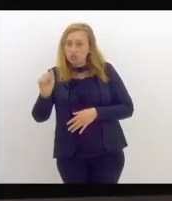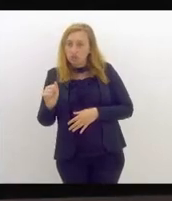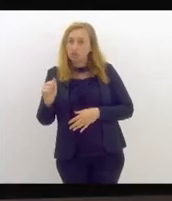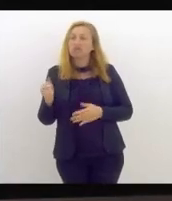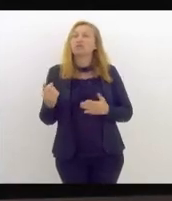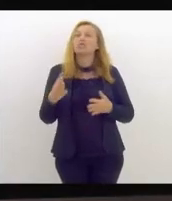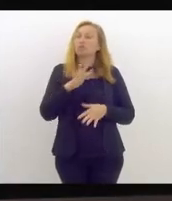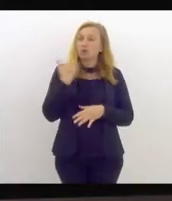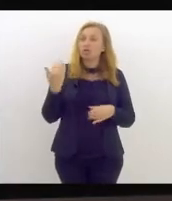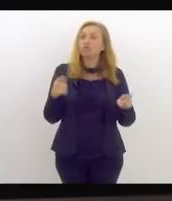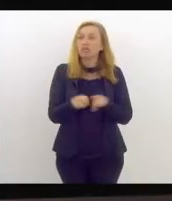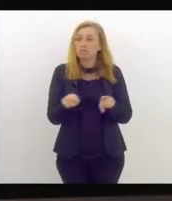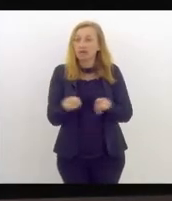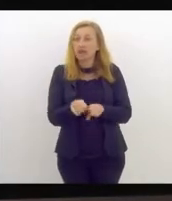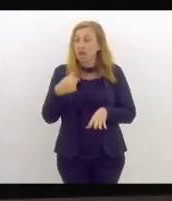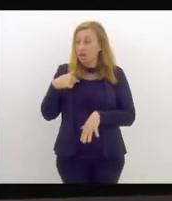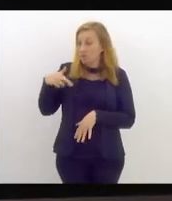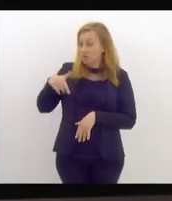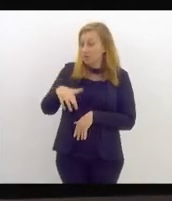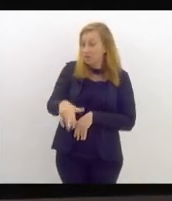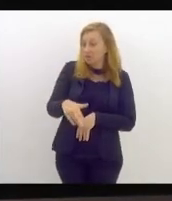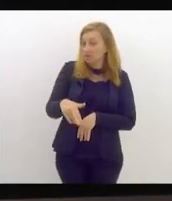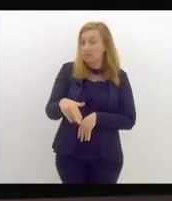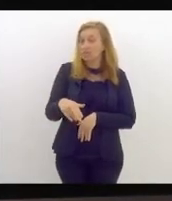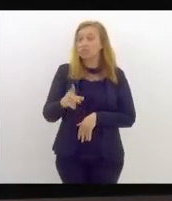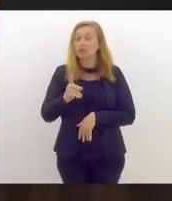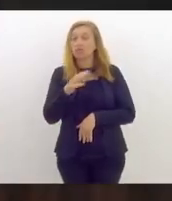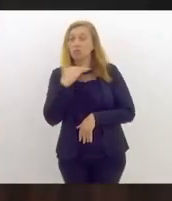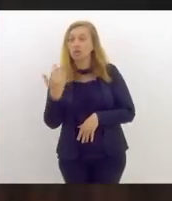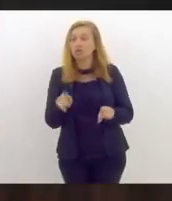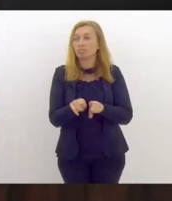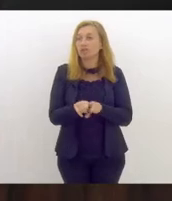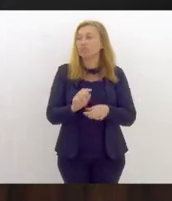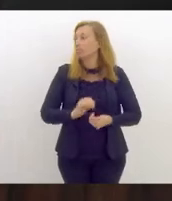logo e vou andar devagarzinho tá bom obrigado gente